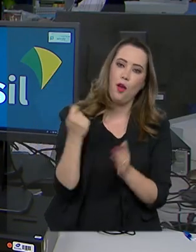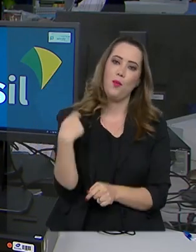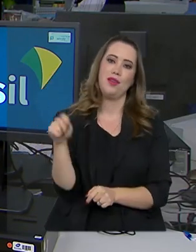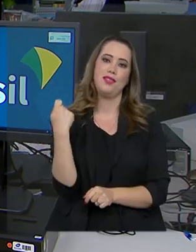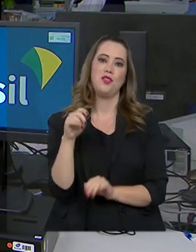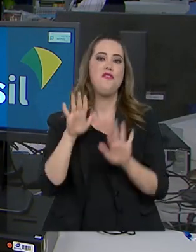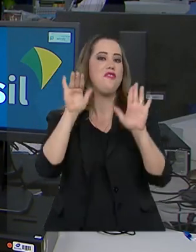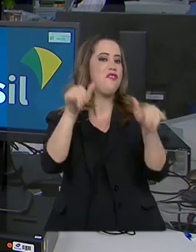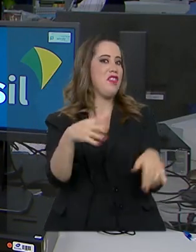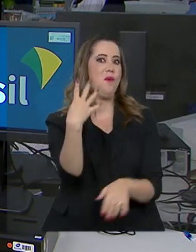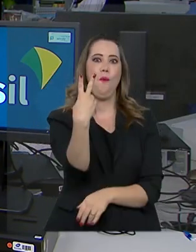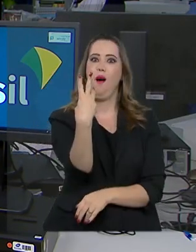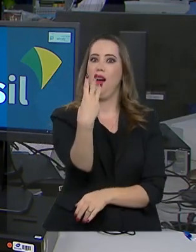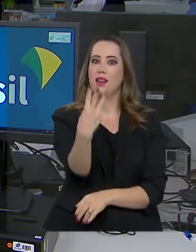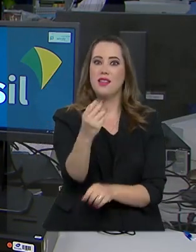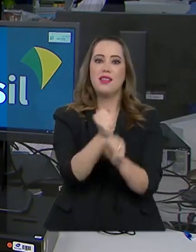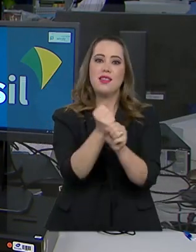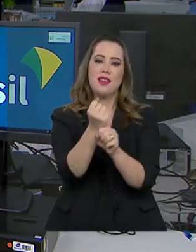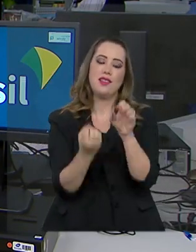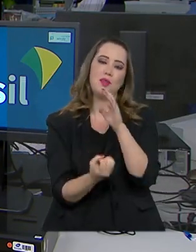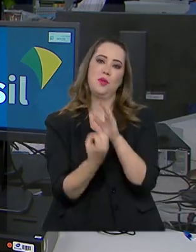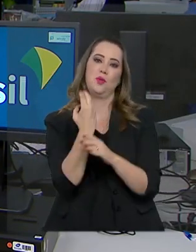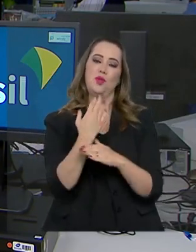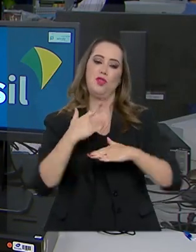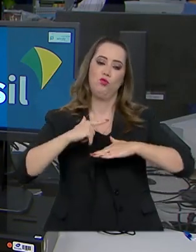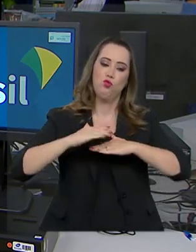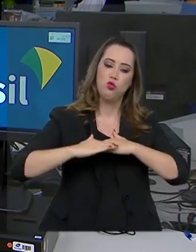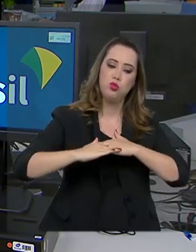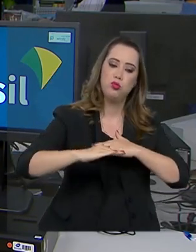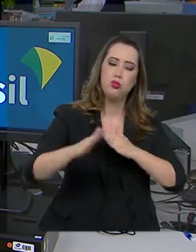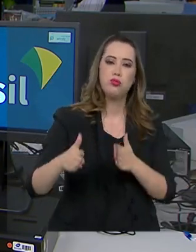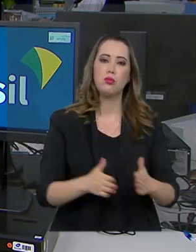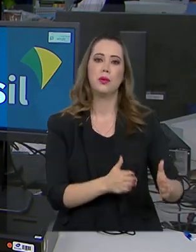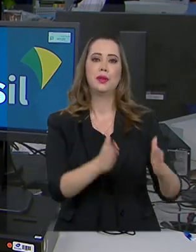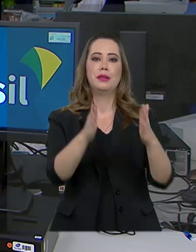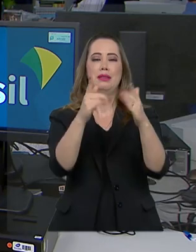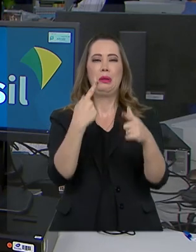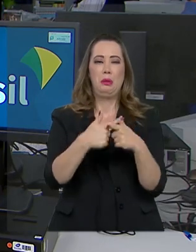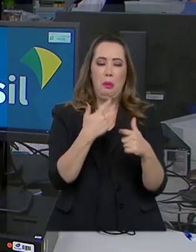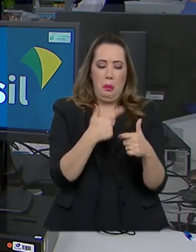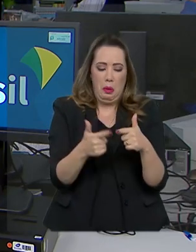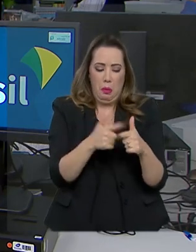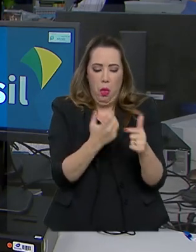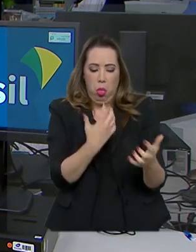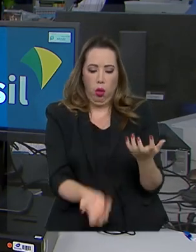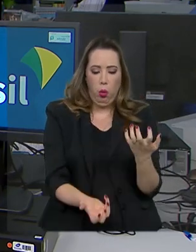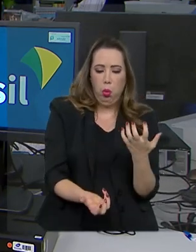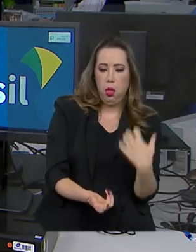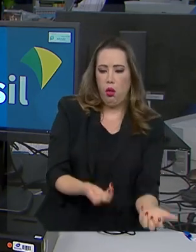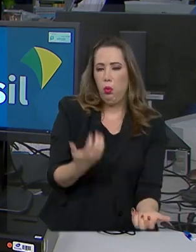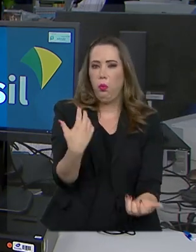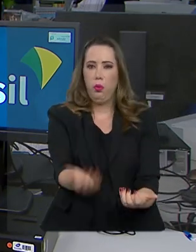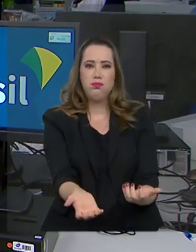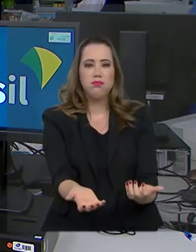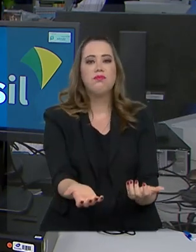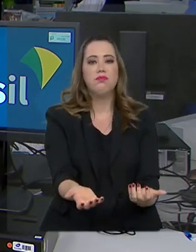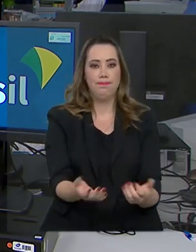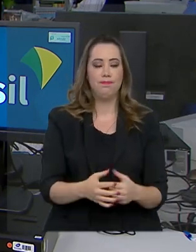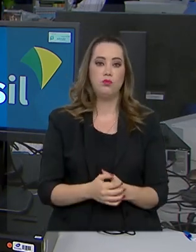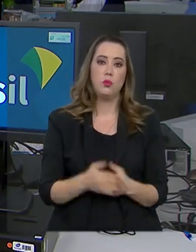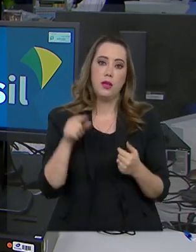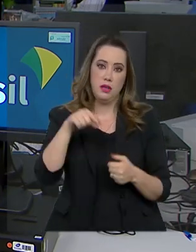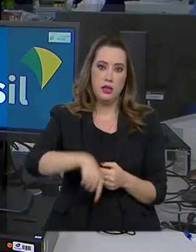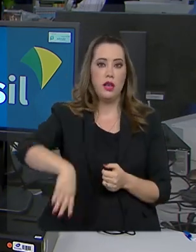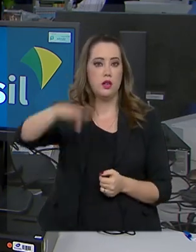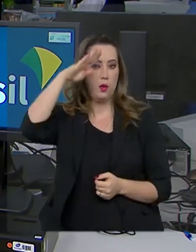de 43 anos de criação da rodovia. A estrada era conhecida por atoleiros em diversos trechos.